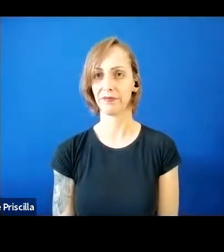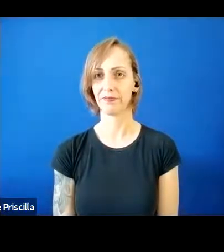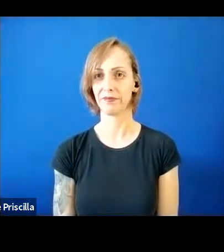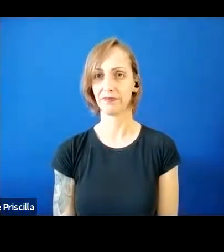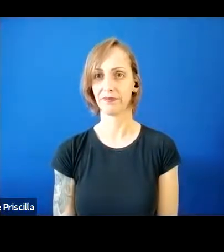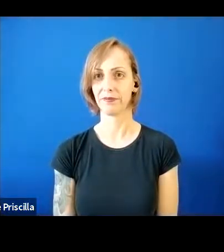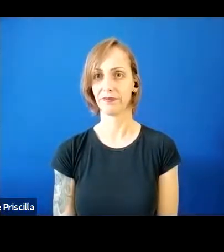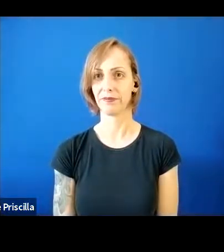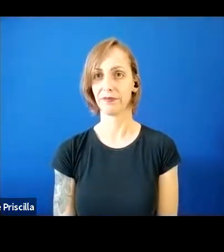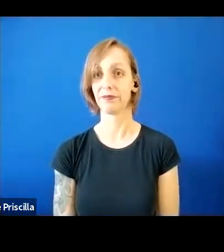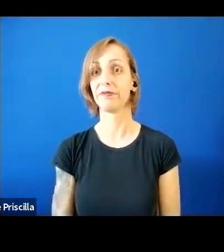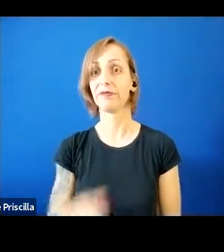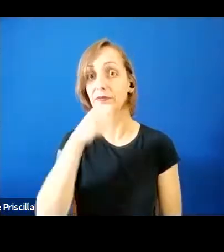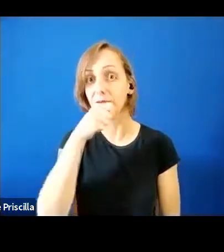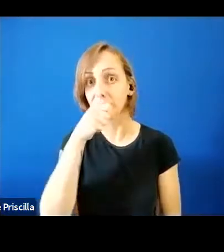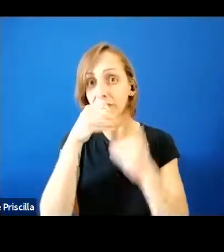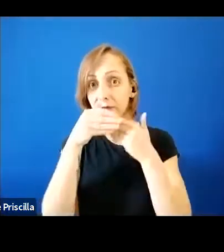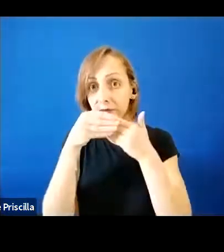Liga o microfone.